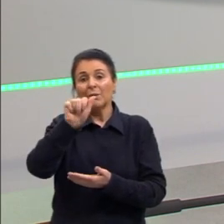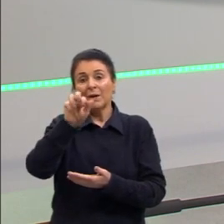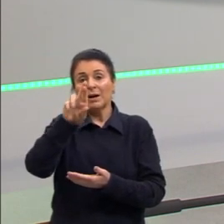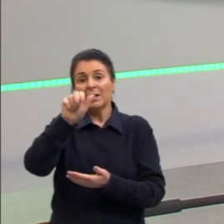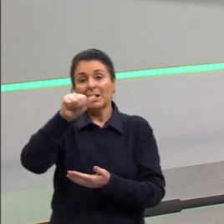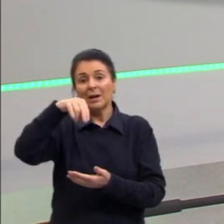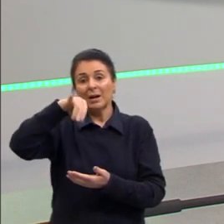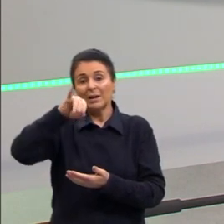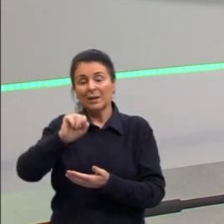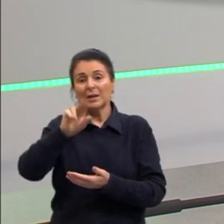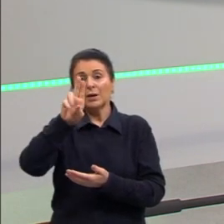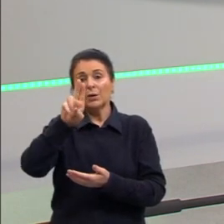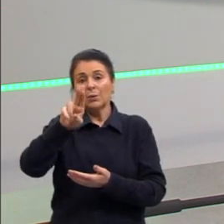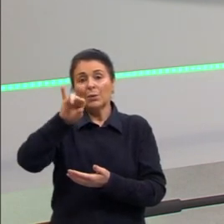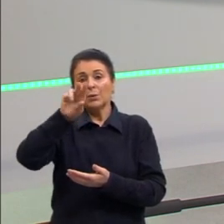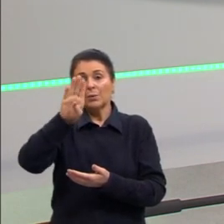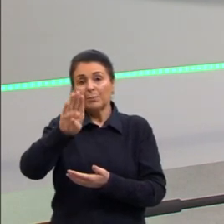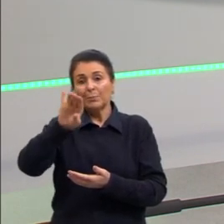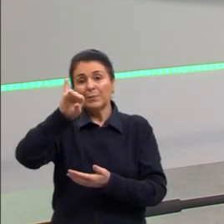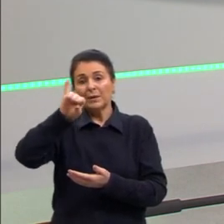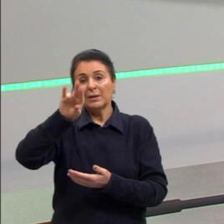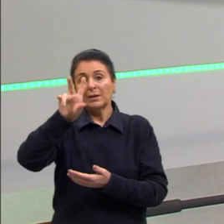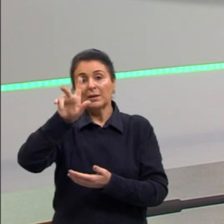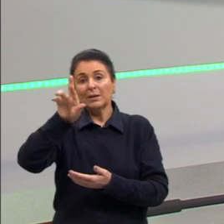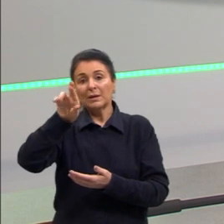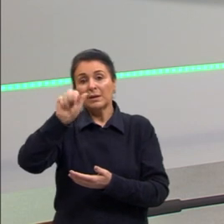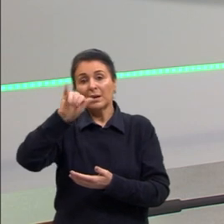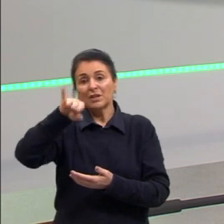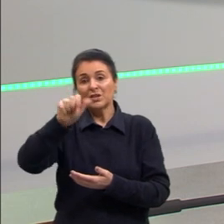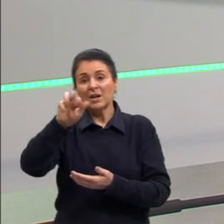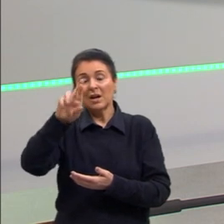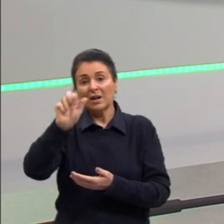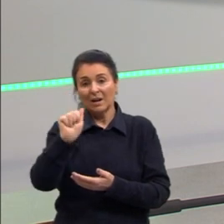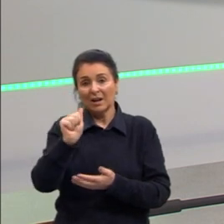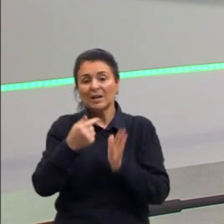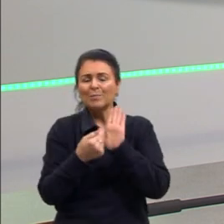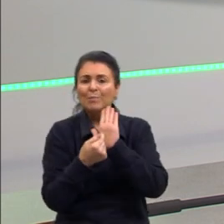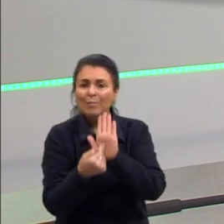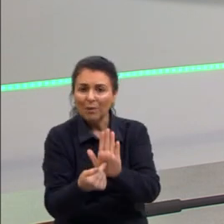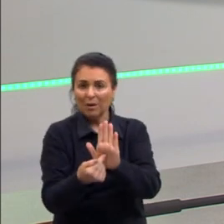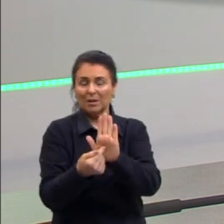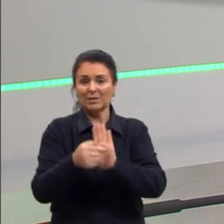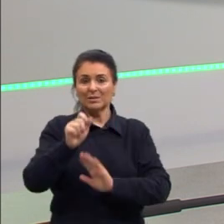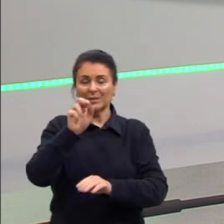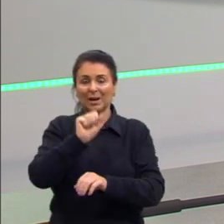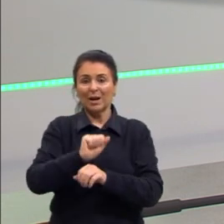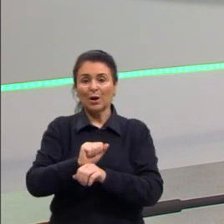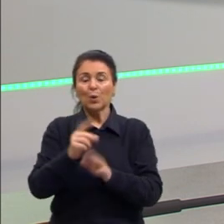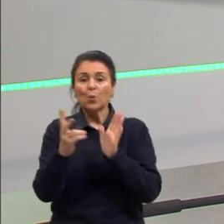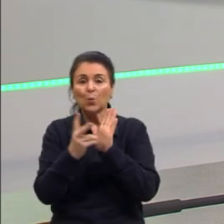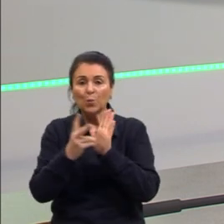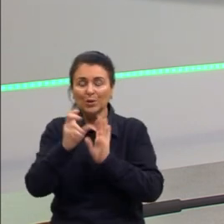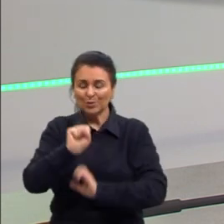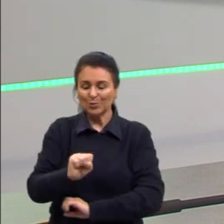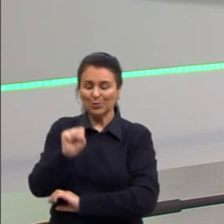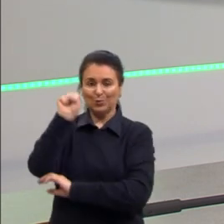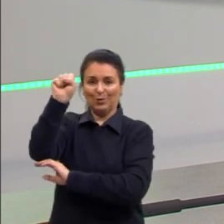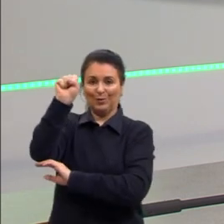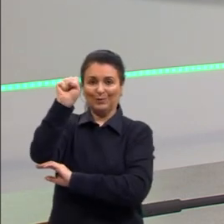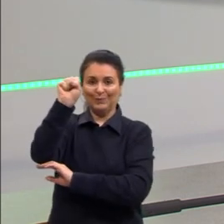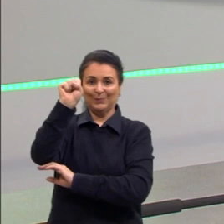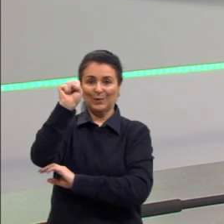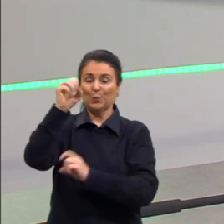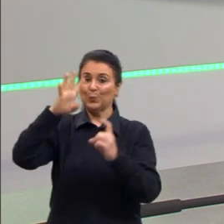Ubirajara ele escreve obras que trazem esse índia essa figura do índio herói desse mito né do índio